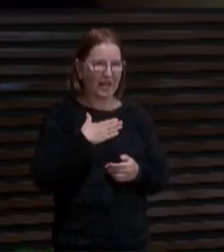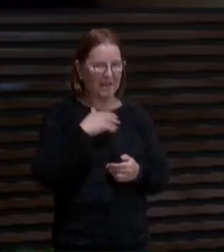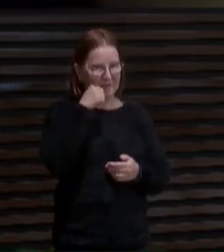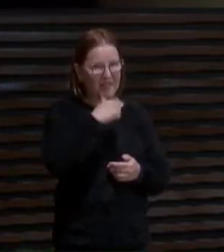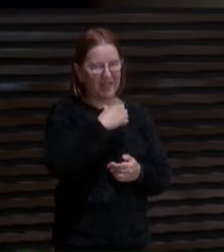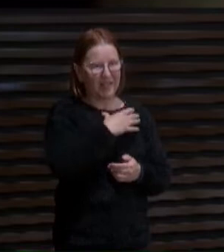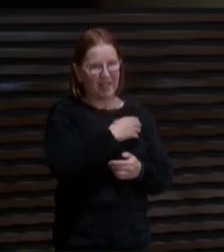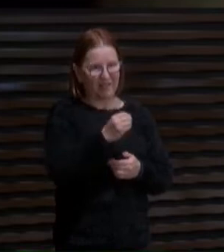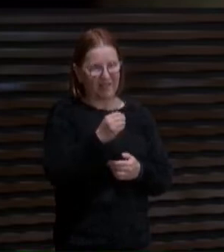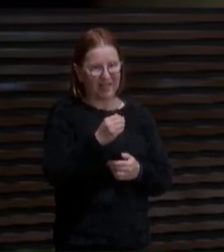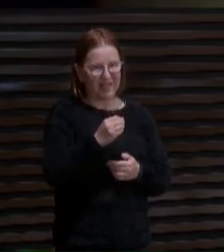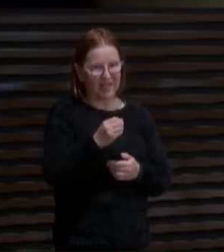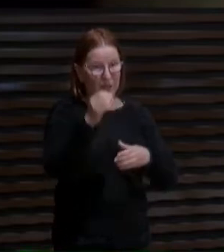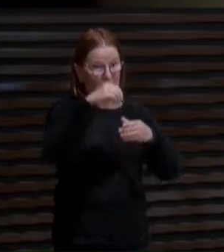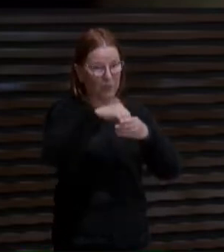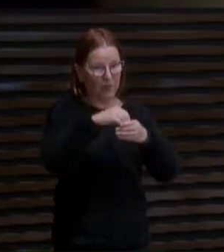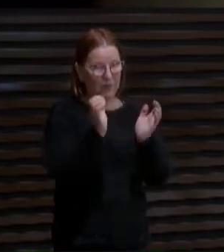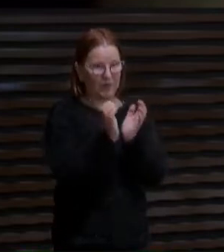a foto da meteorologia